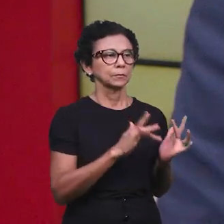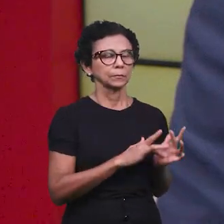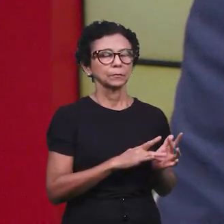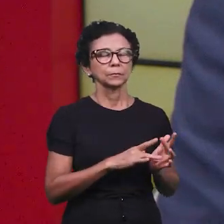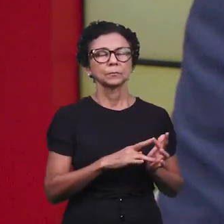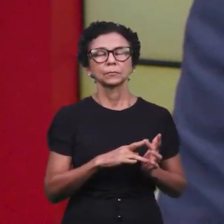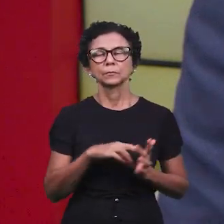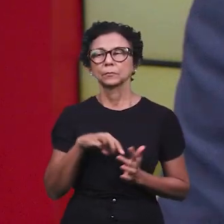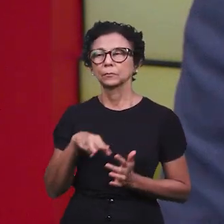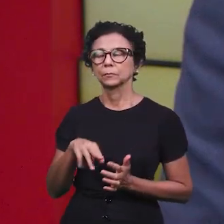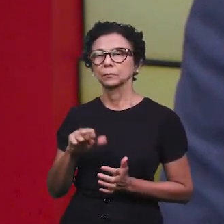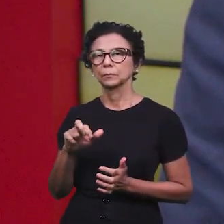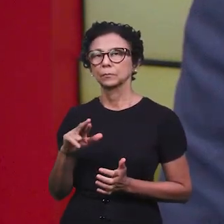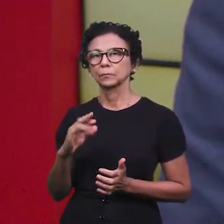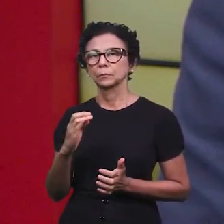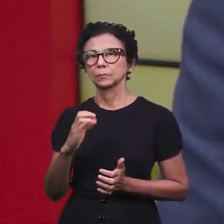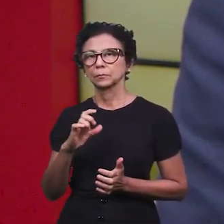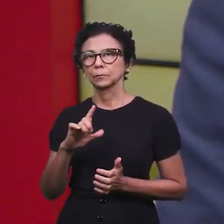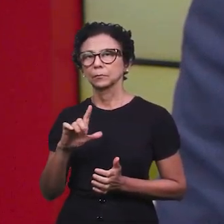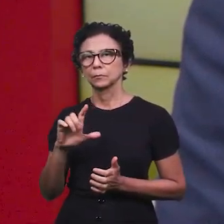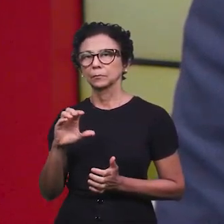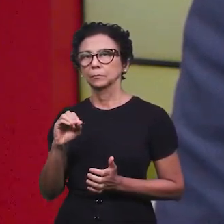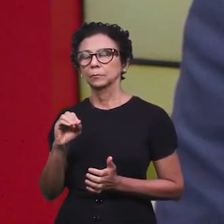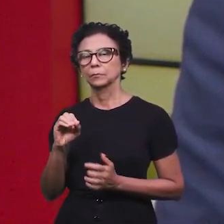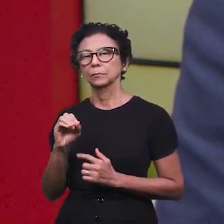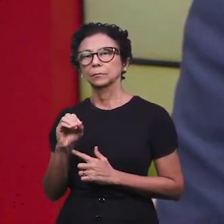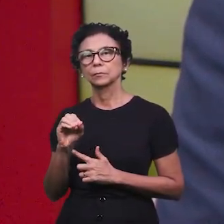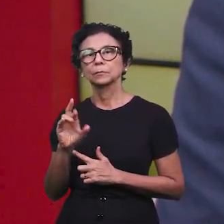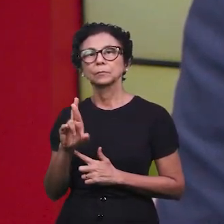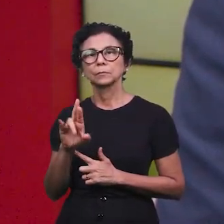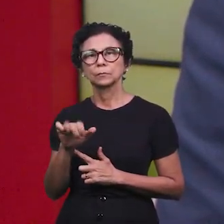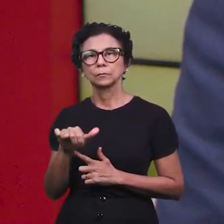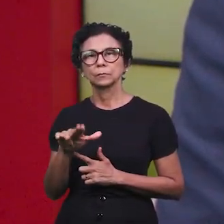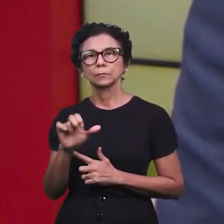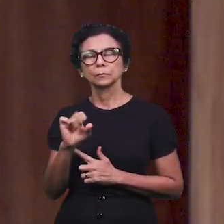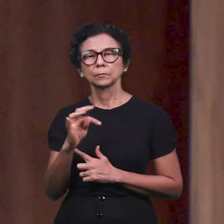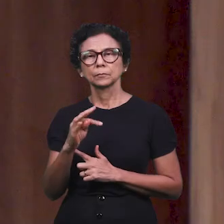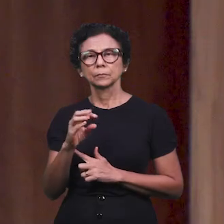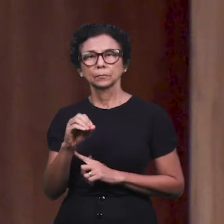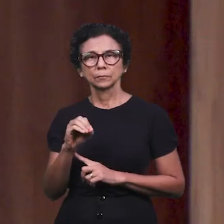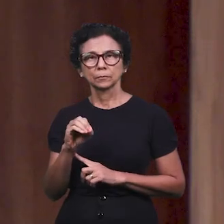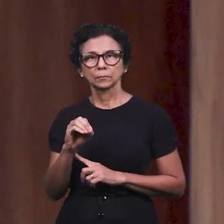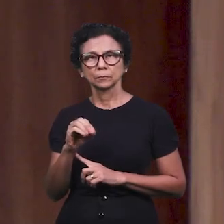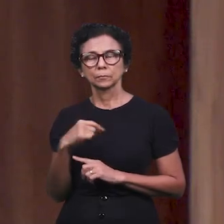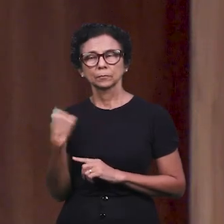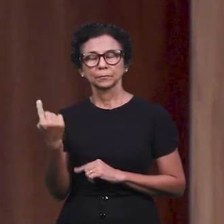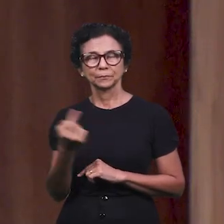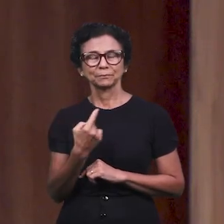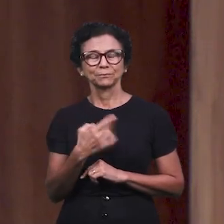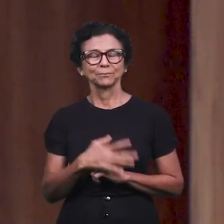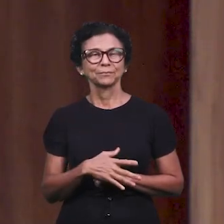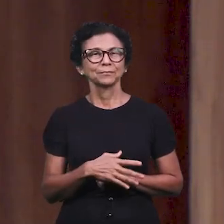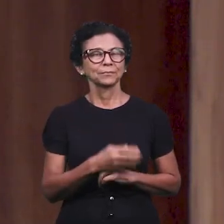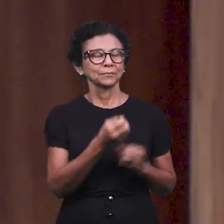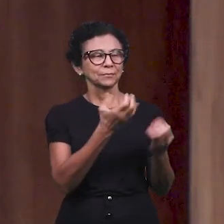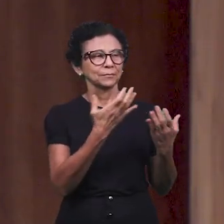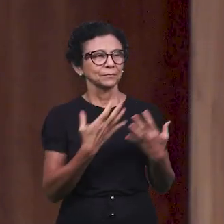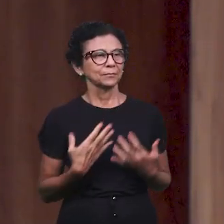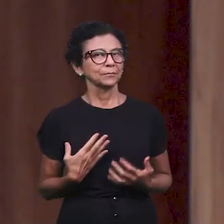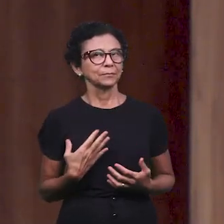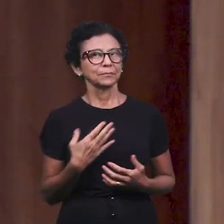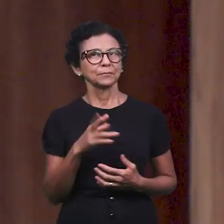Pastor Marcelo, Pastor Renato e a todos que estão assistindo. Pastor Renato, a paz do Senhor, seja bem-vindo.